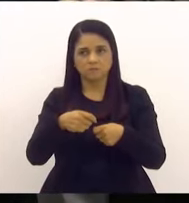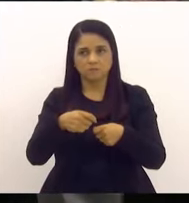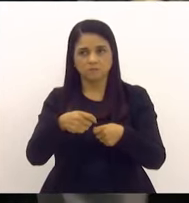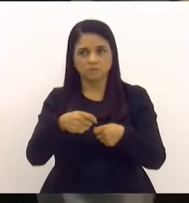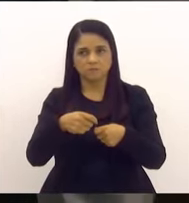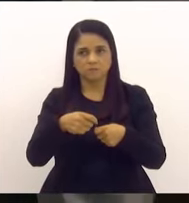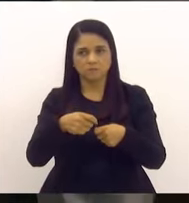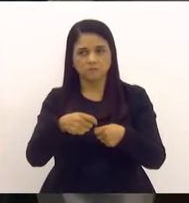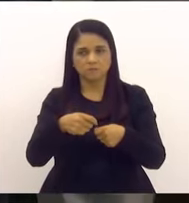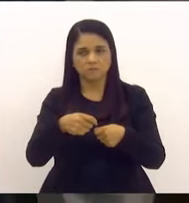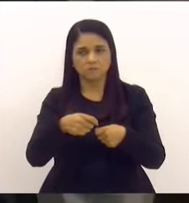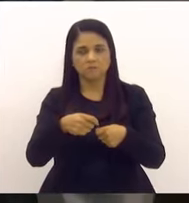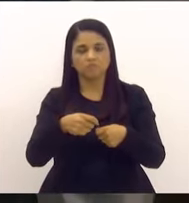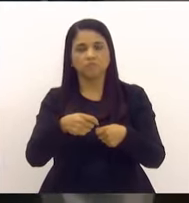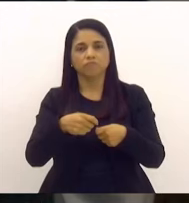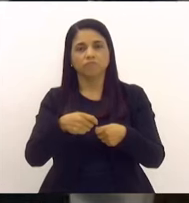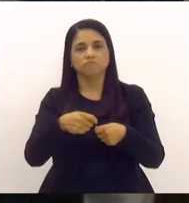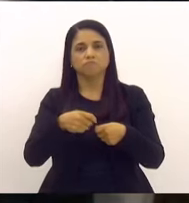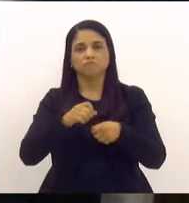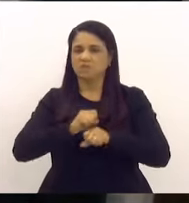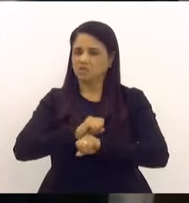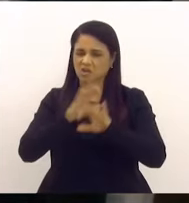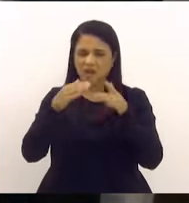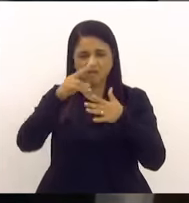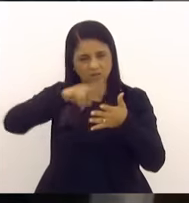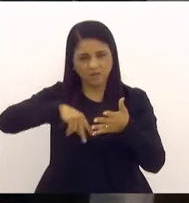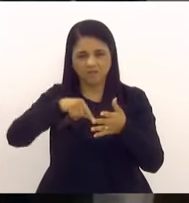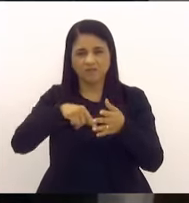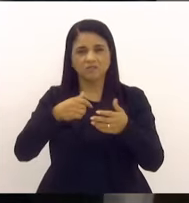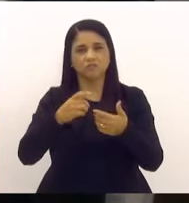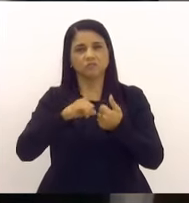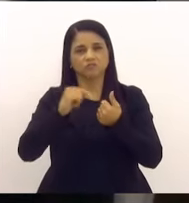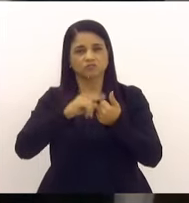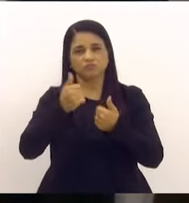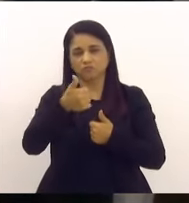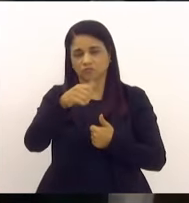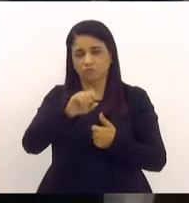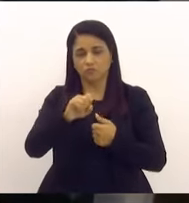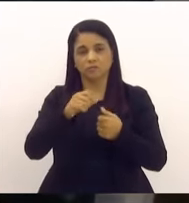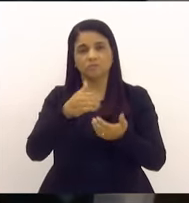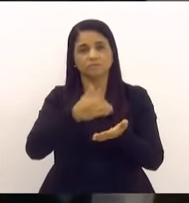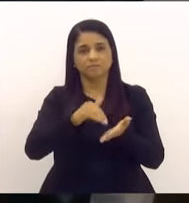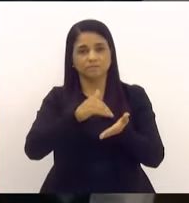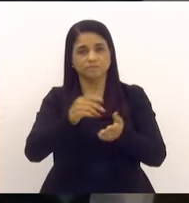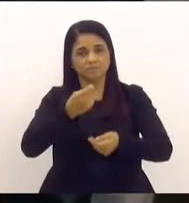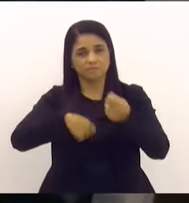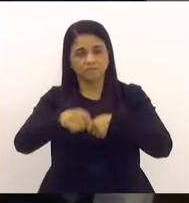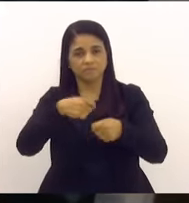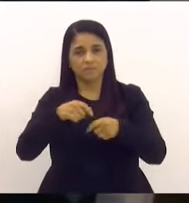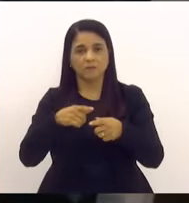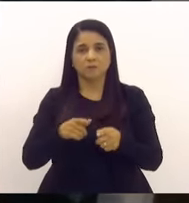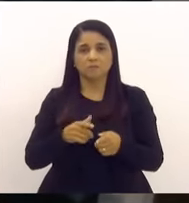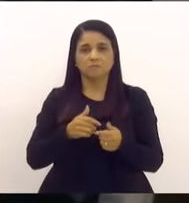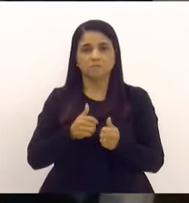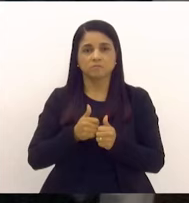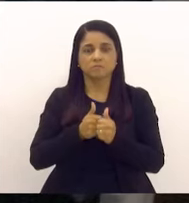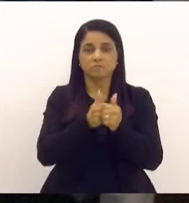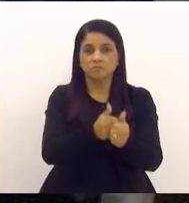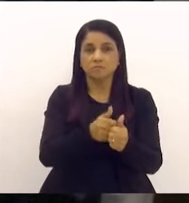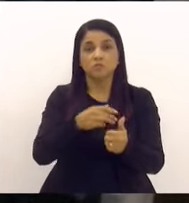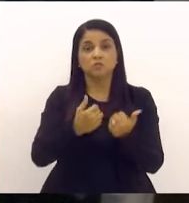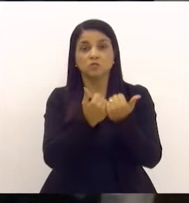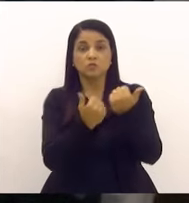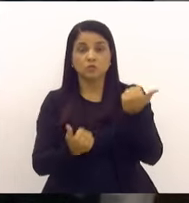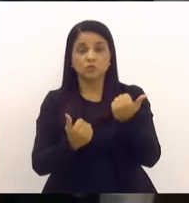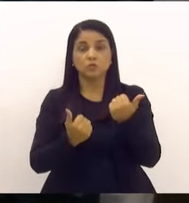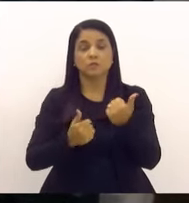vou ler aqui direto, fica mais claro. Artigo 18. A Subsecretaria de Estado de Gestão Administrativa será dirigida pelo primeiro subsecretário de